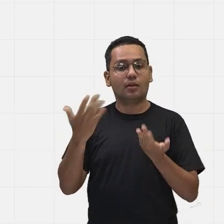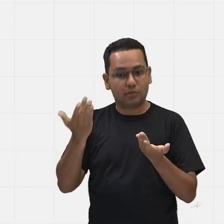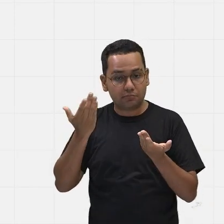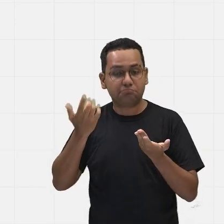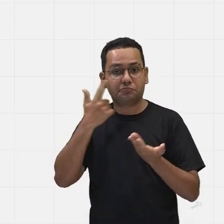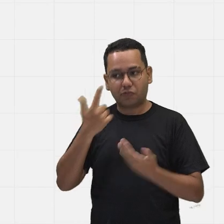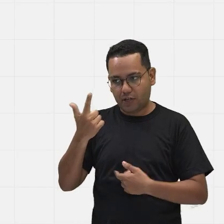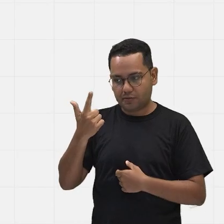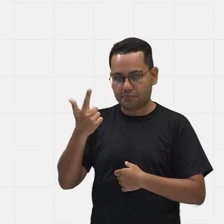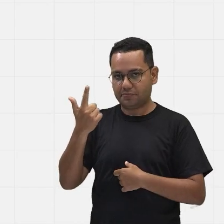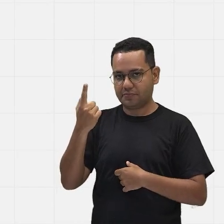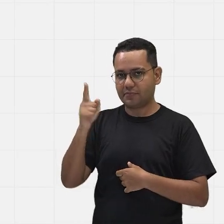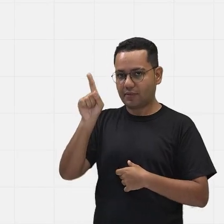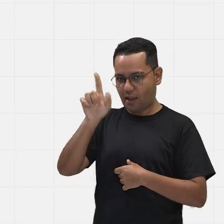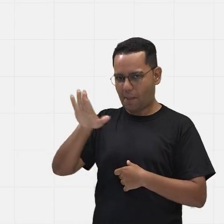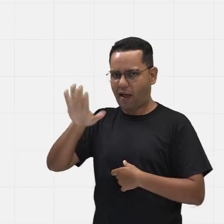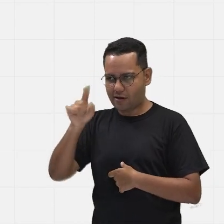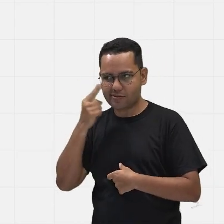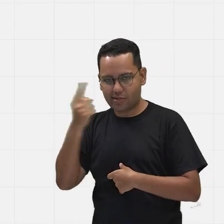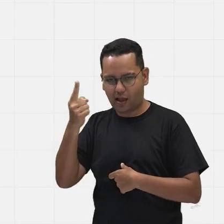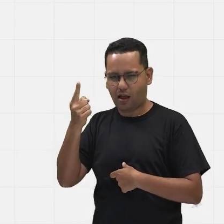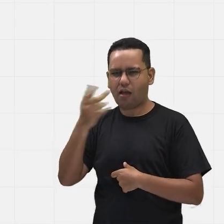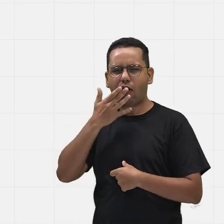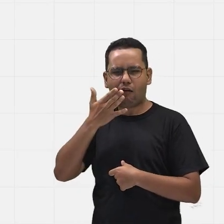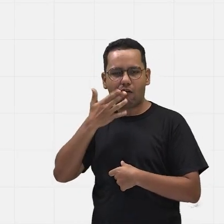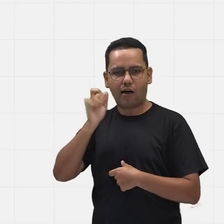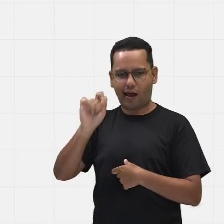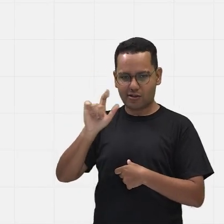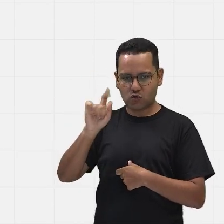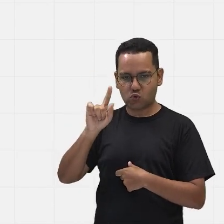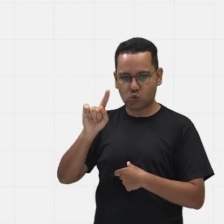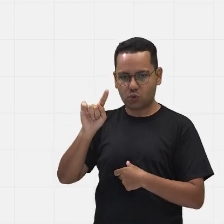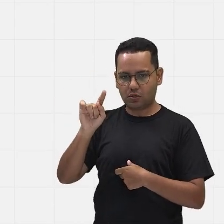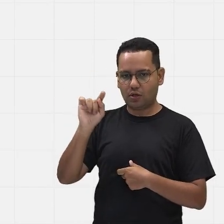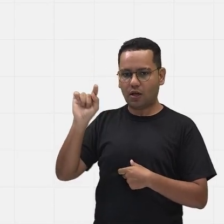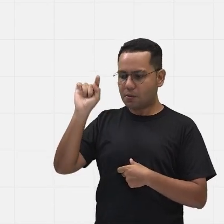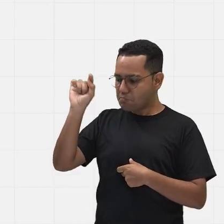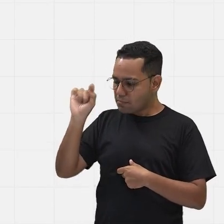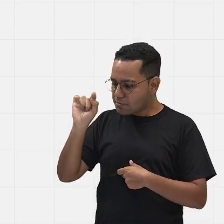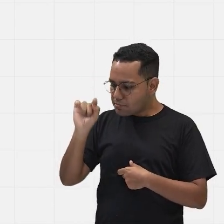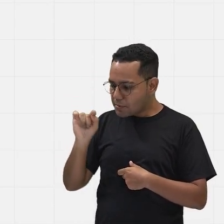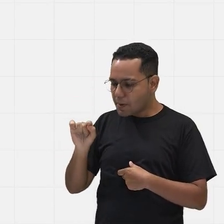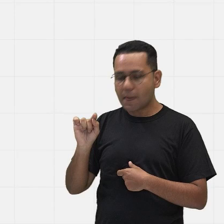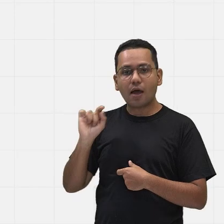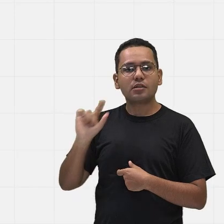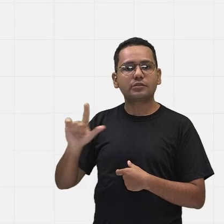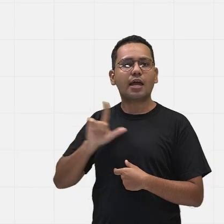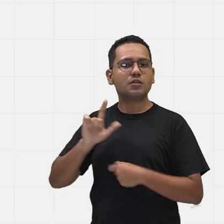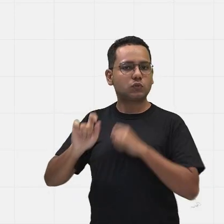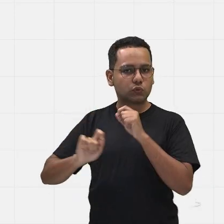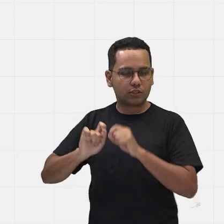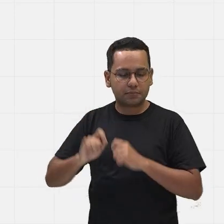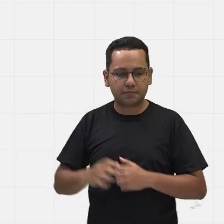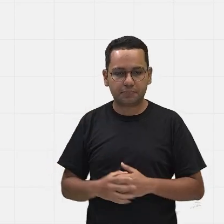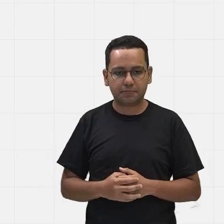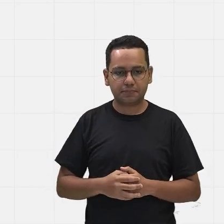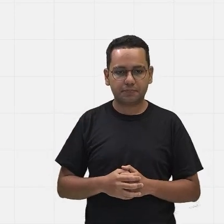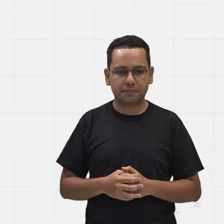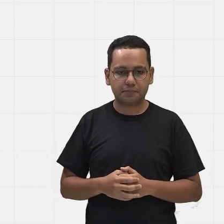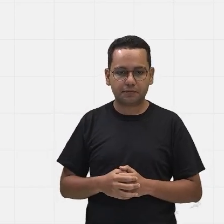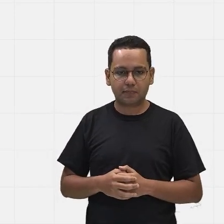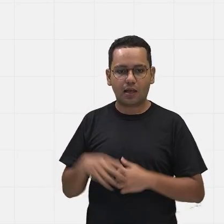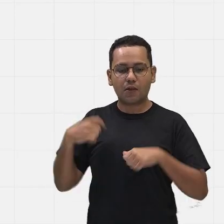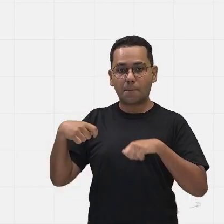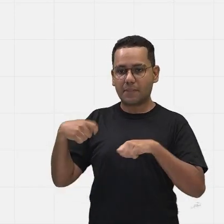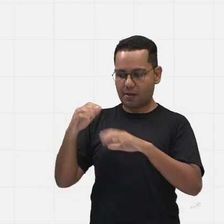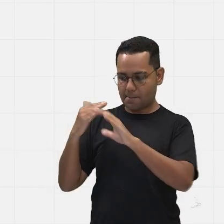selecionar o usuário que deseja enviar a mensagem. Você vai clicar em cima e vai aparecer uma janela para enviar a